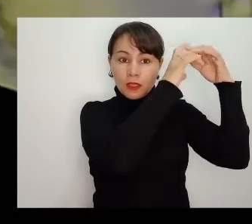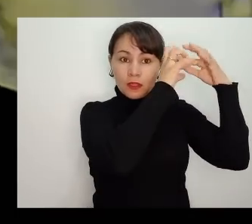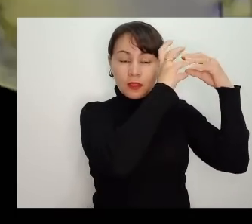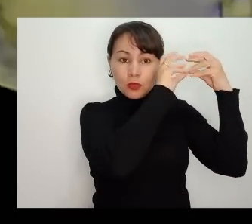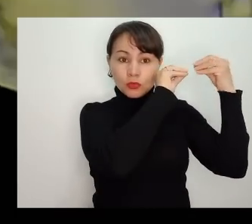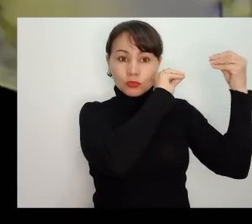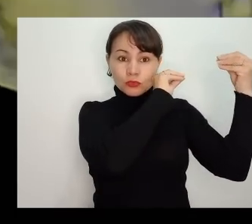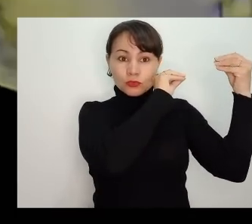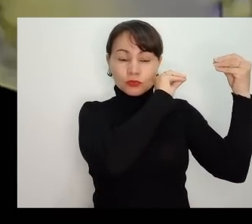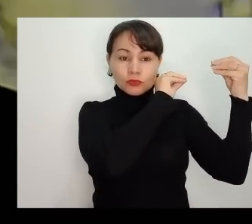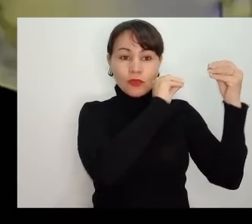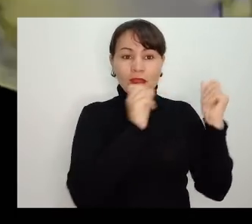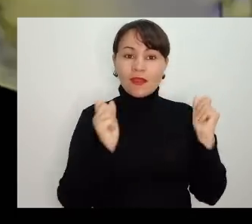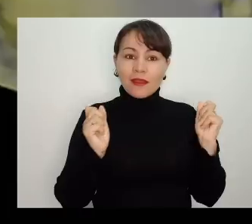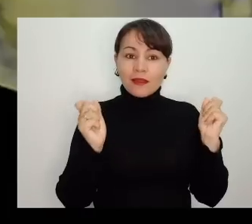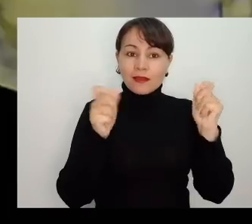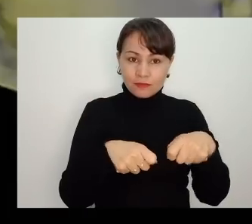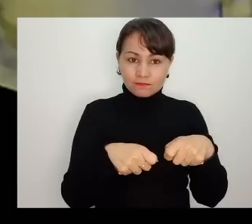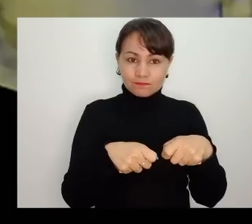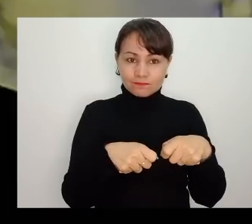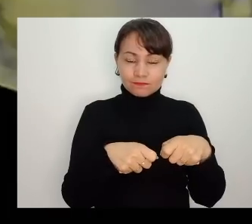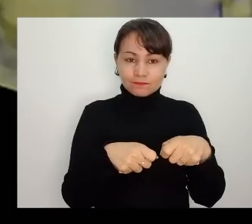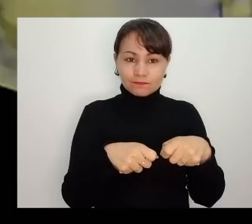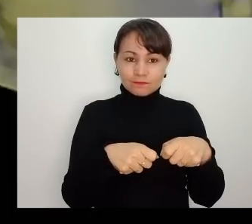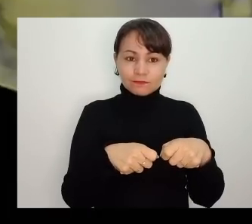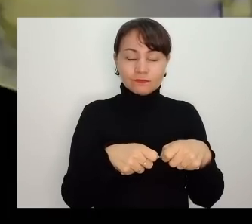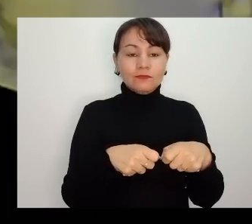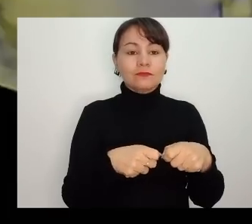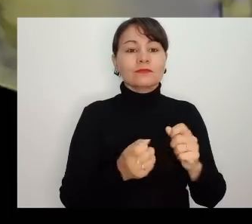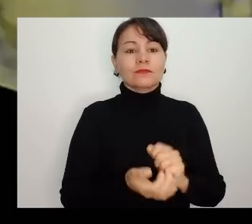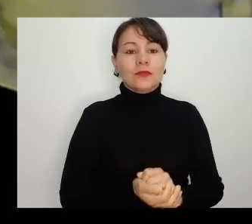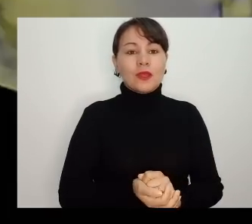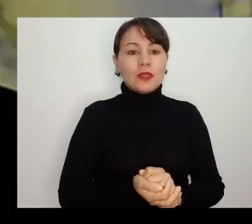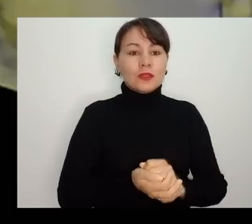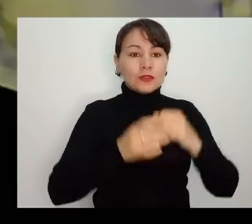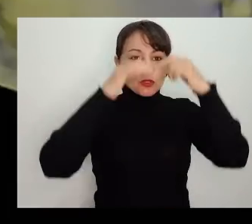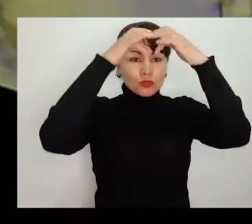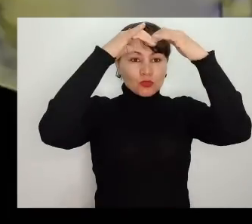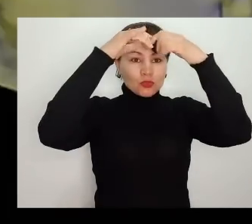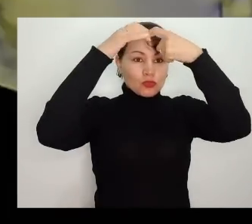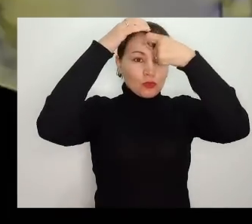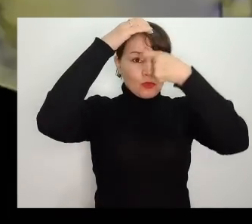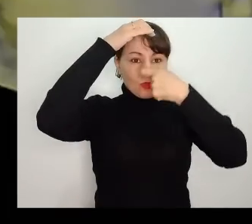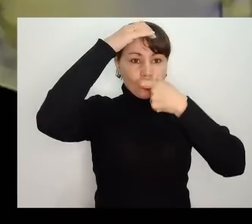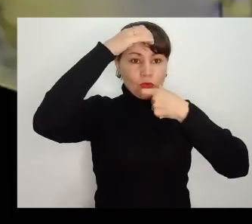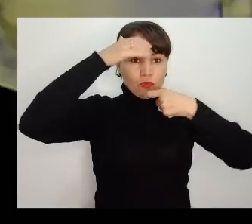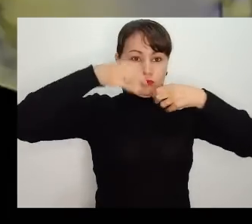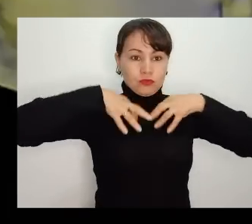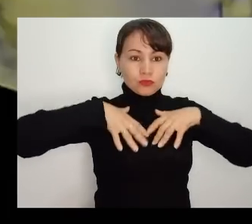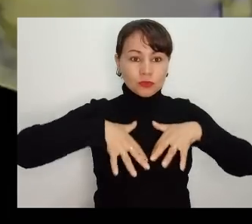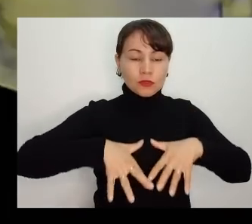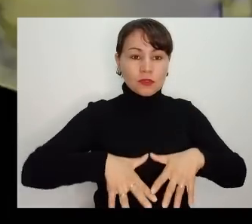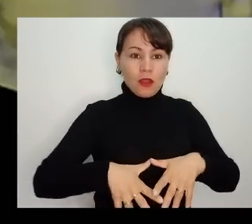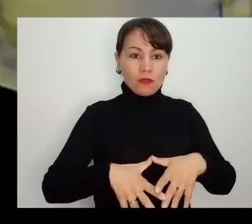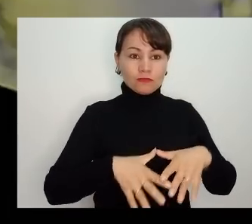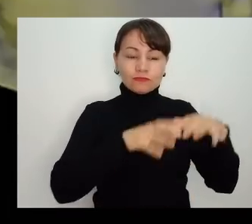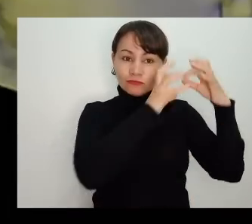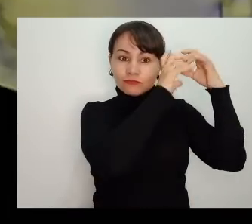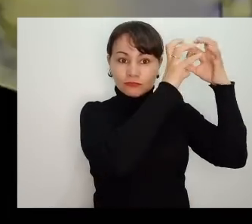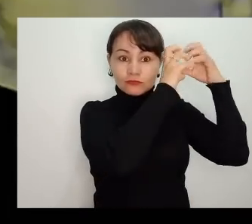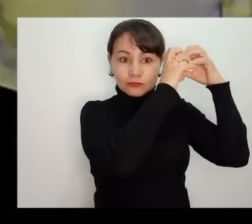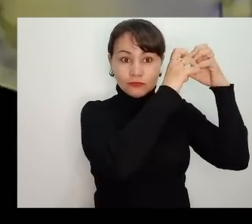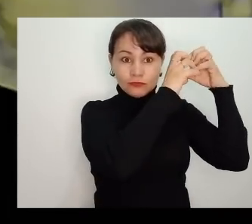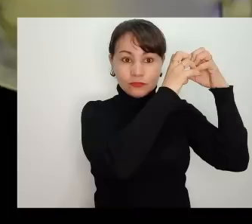a neuroplasticidade é a capacidade que o sistema nervoso central, ou seja, o